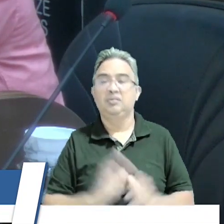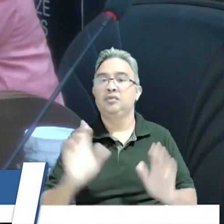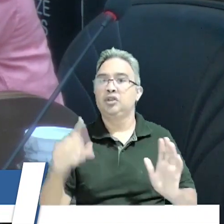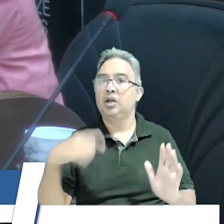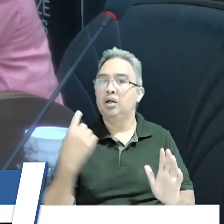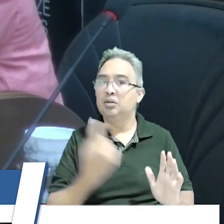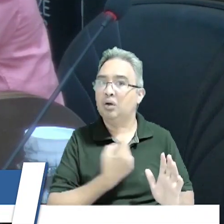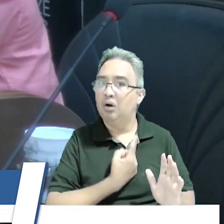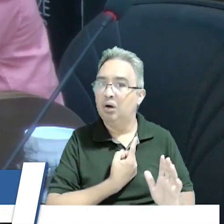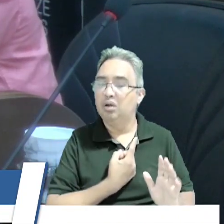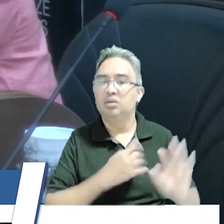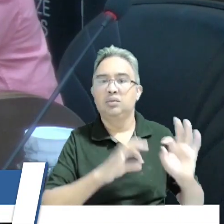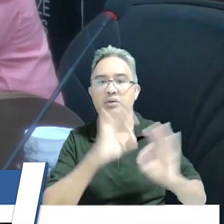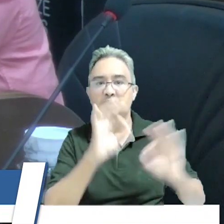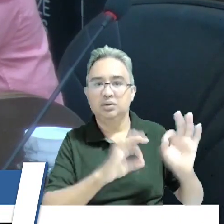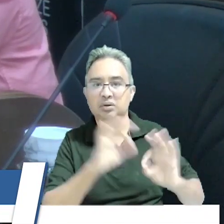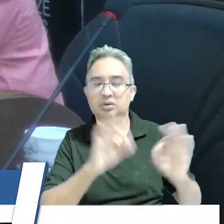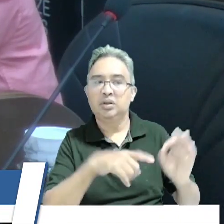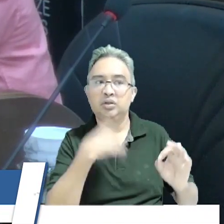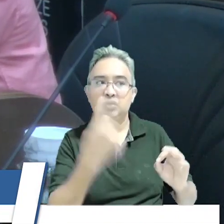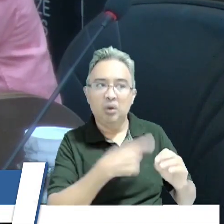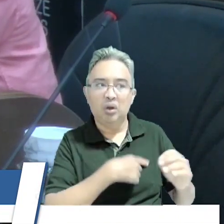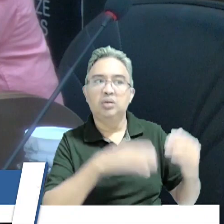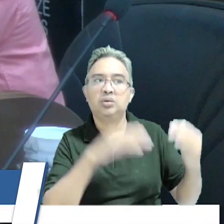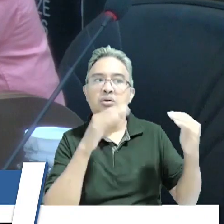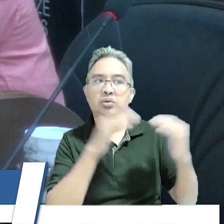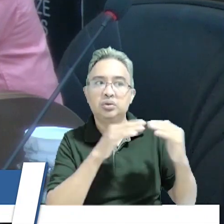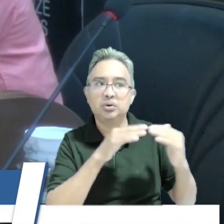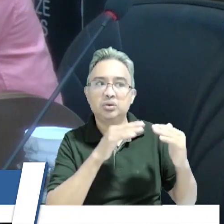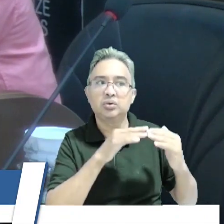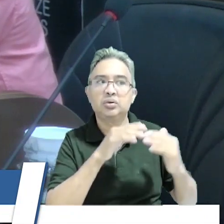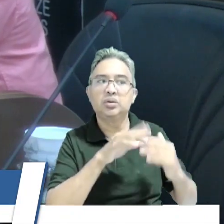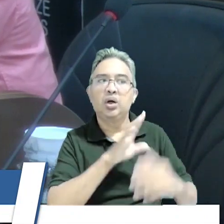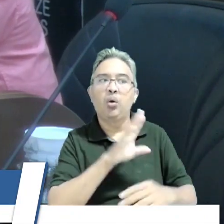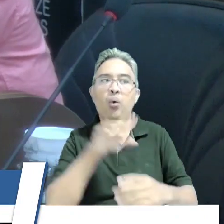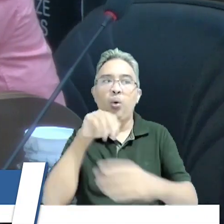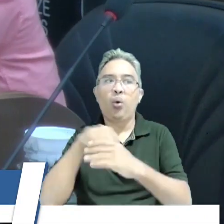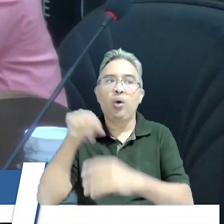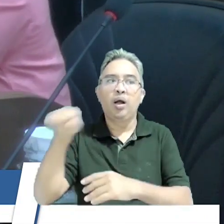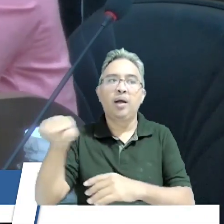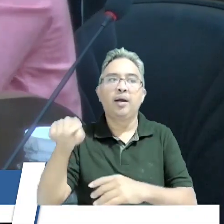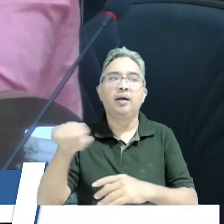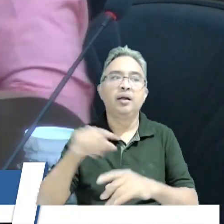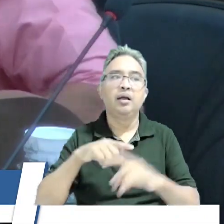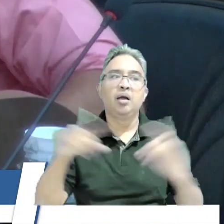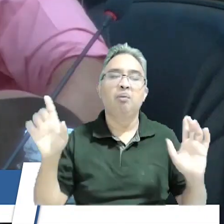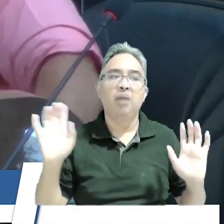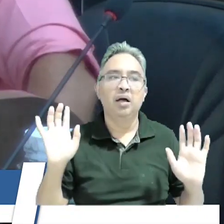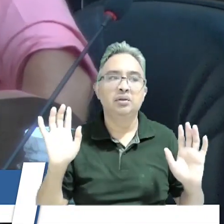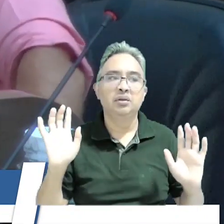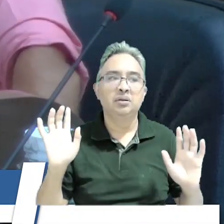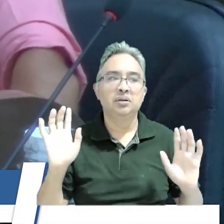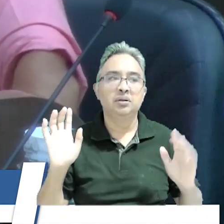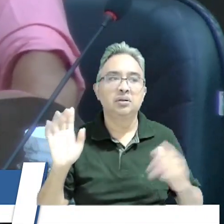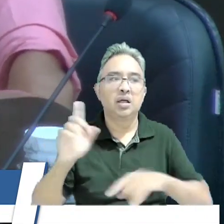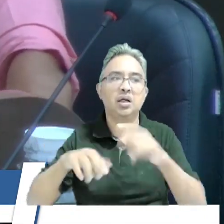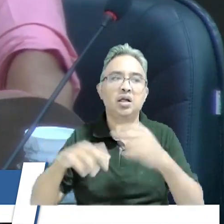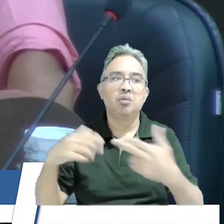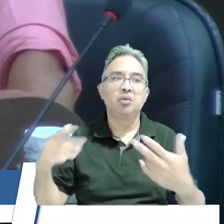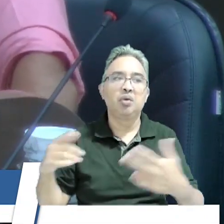essa câmara foi conivente, instalar lá, sem qualquer tipo de equipamento